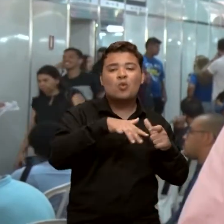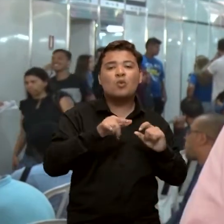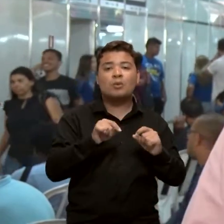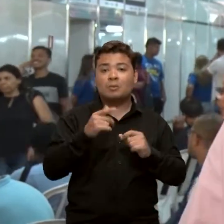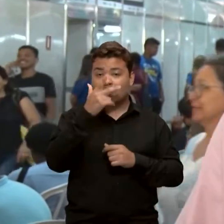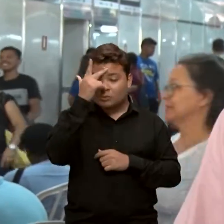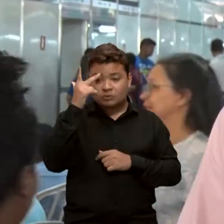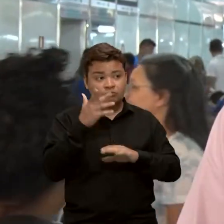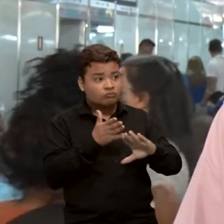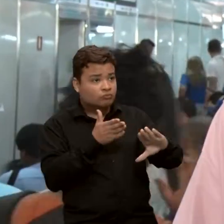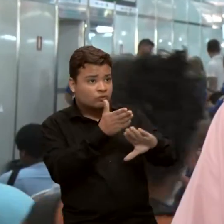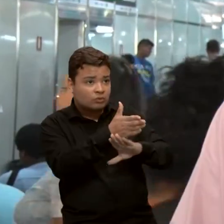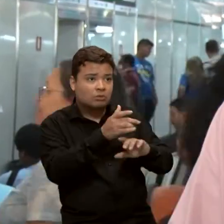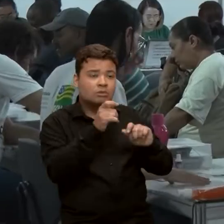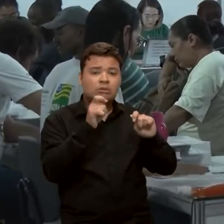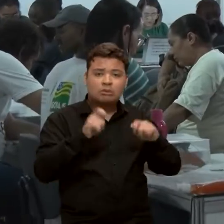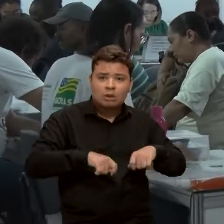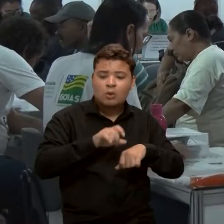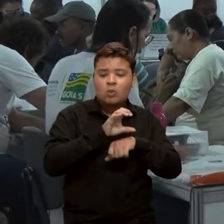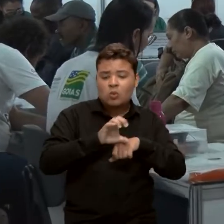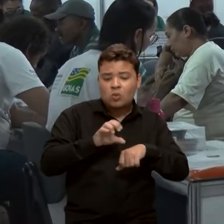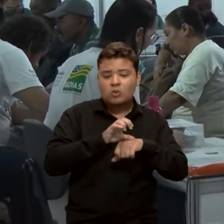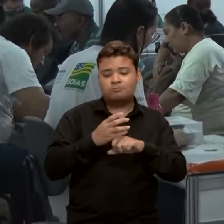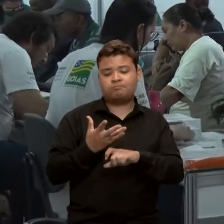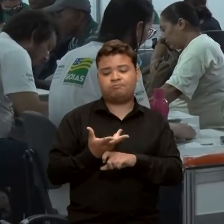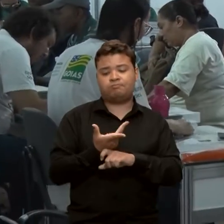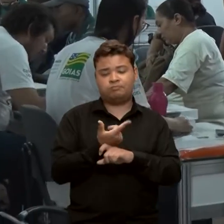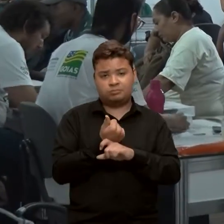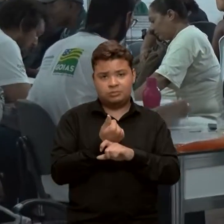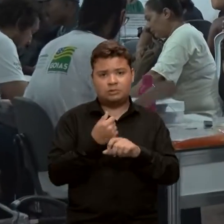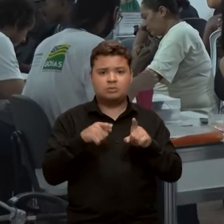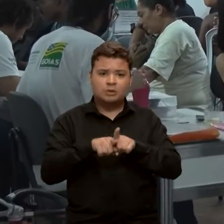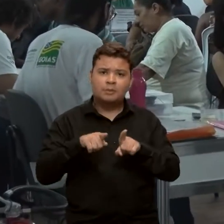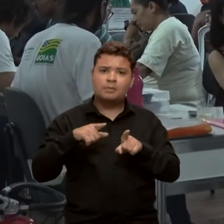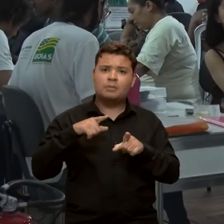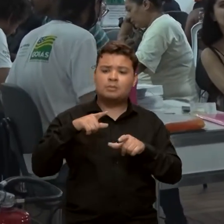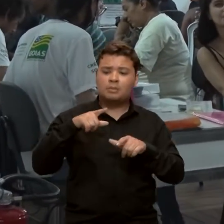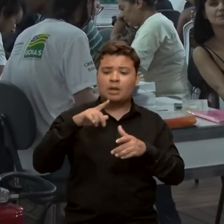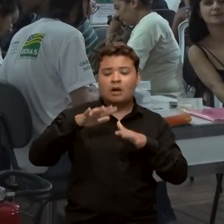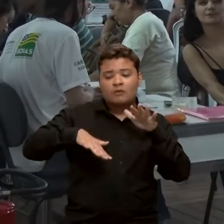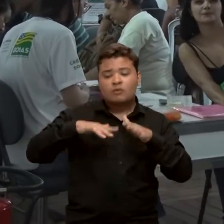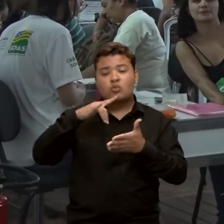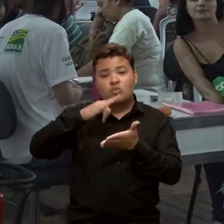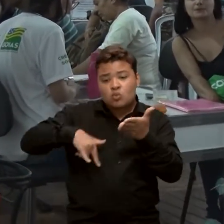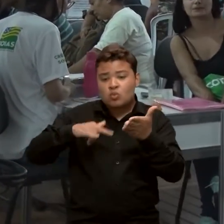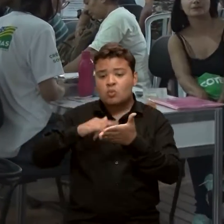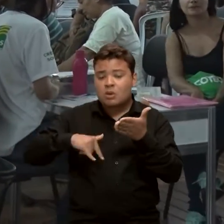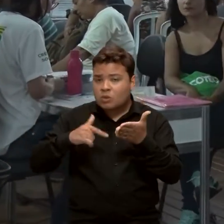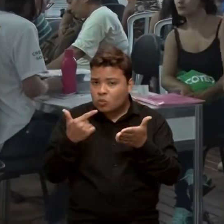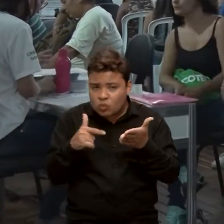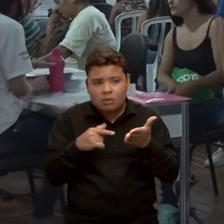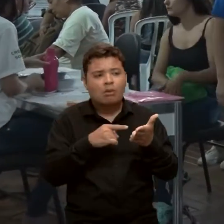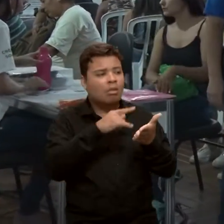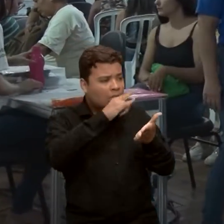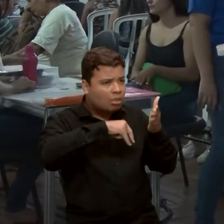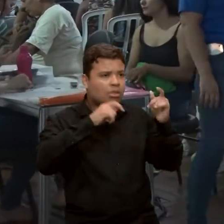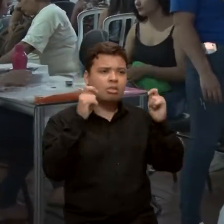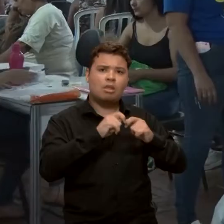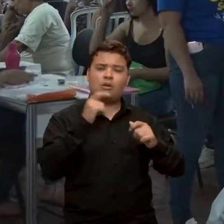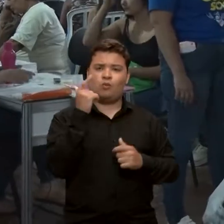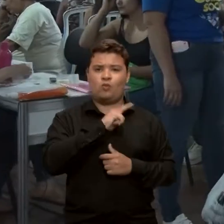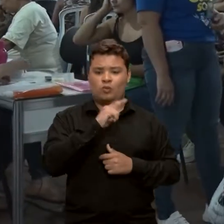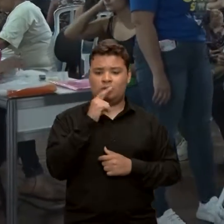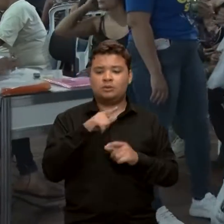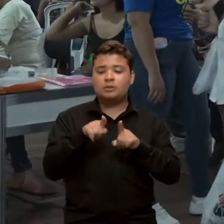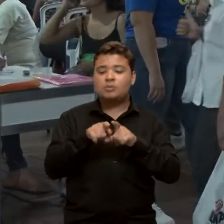o apoio num curso de qualificação profissional, conseguir um apoio de documentação, que às vezes você não tem a documentação, o local de